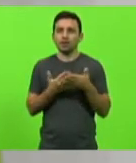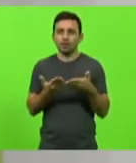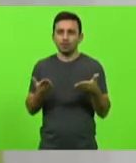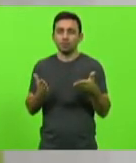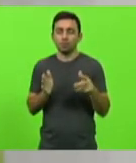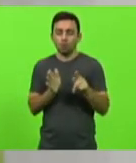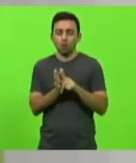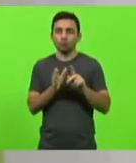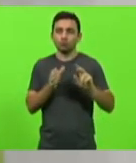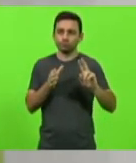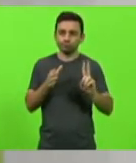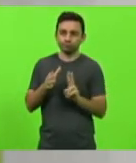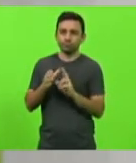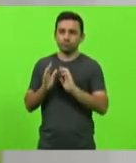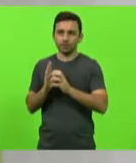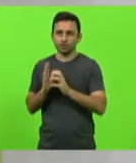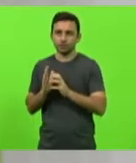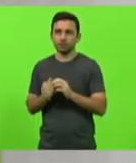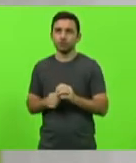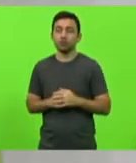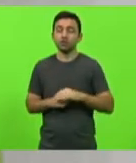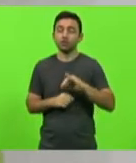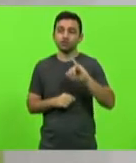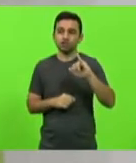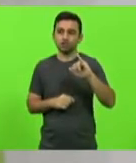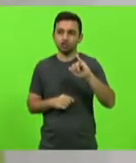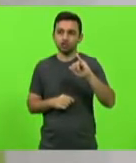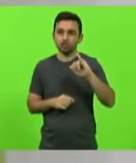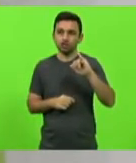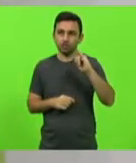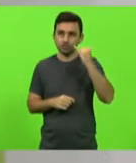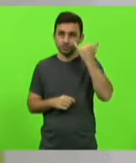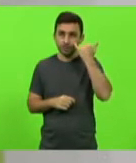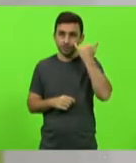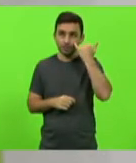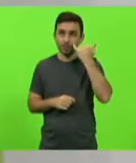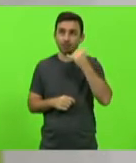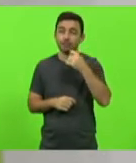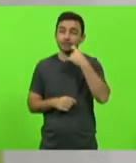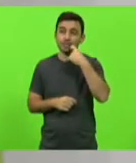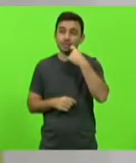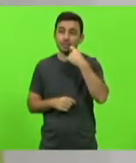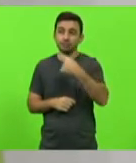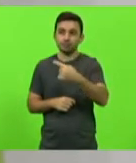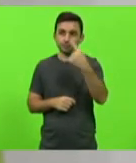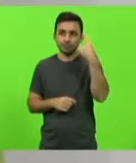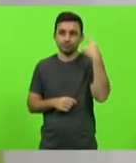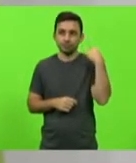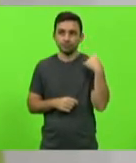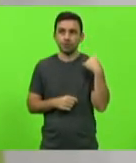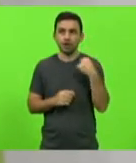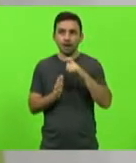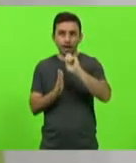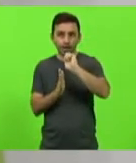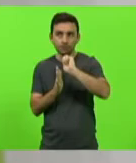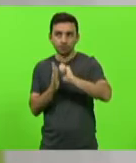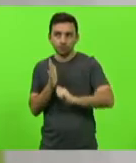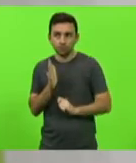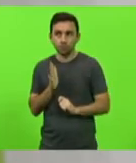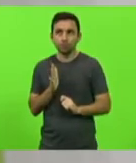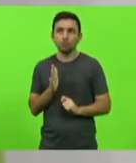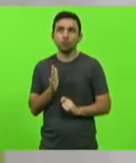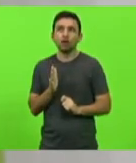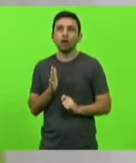partido. O deputado Gessé Lopes, que na última sexta-feira assinou a ficha